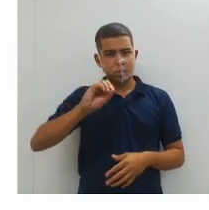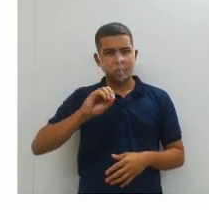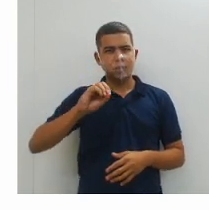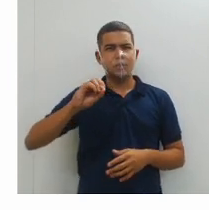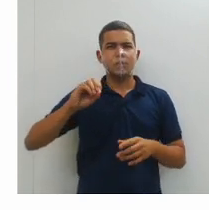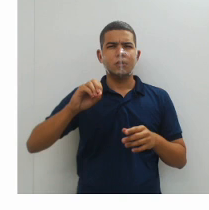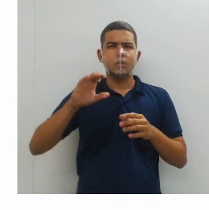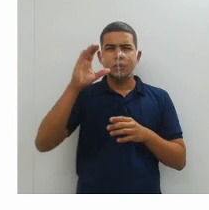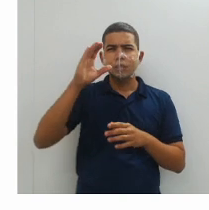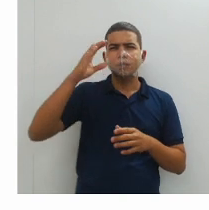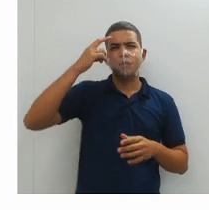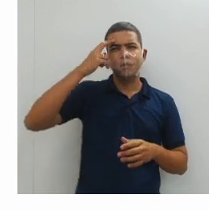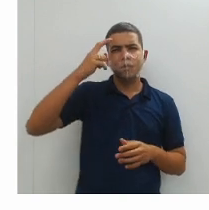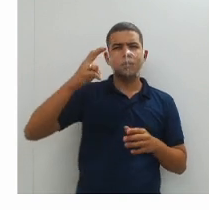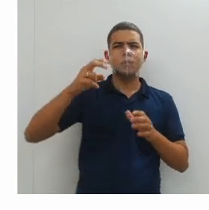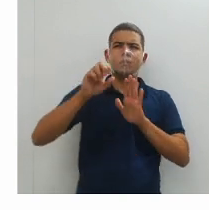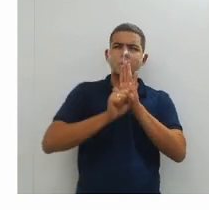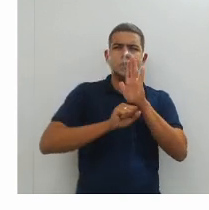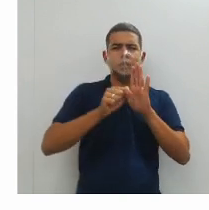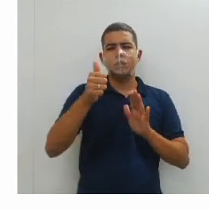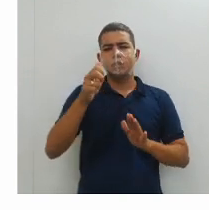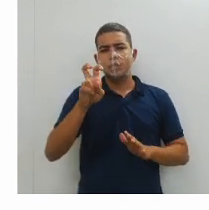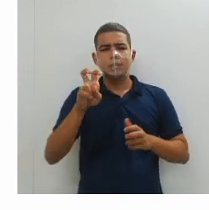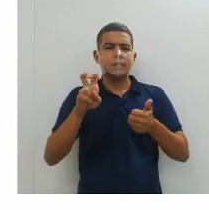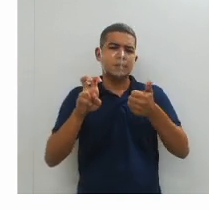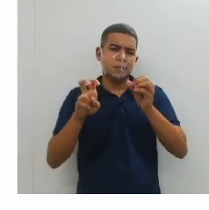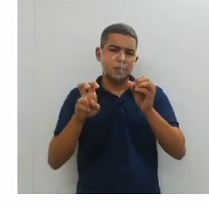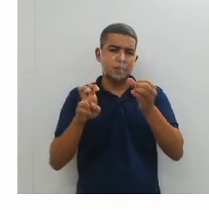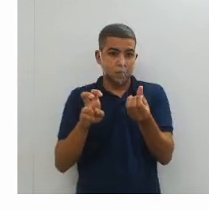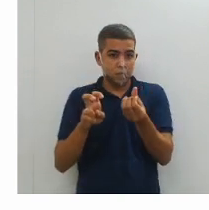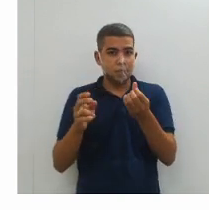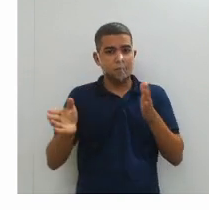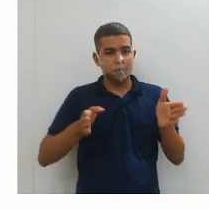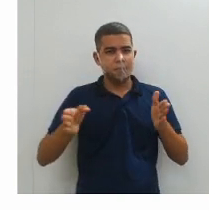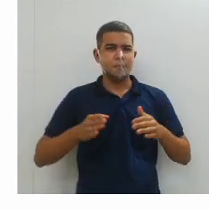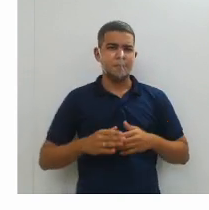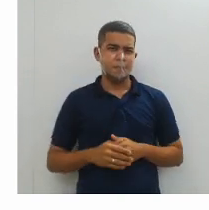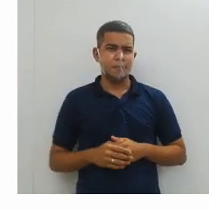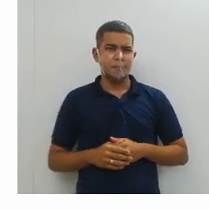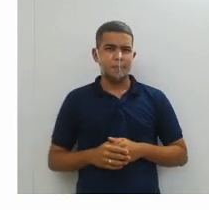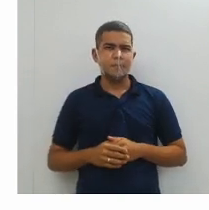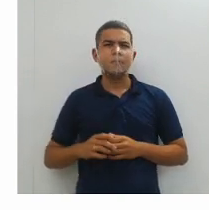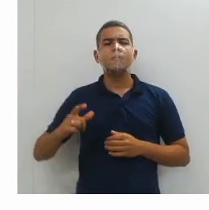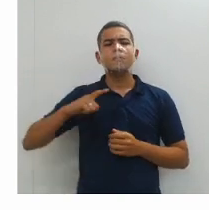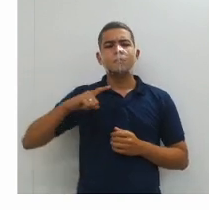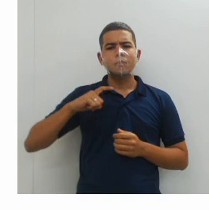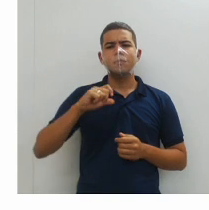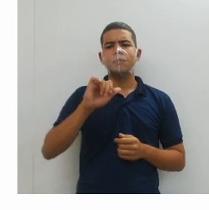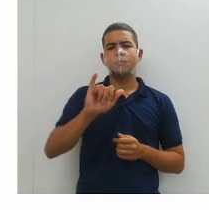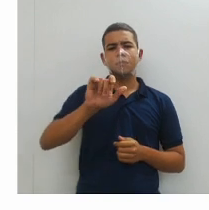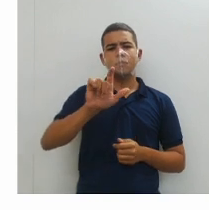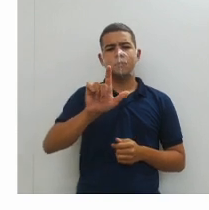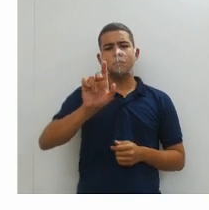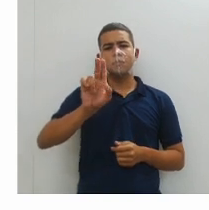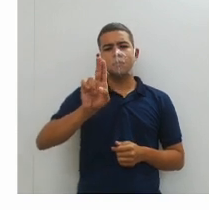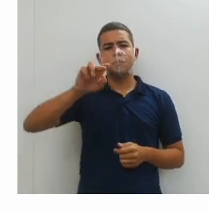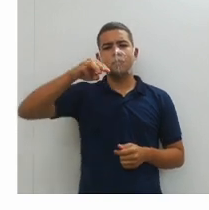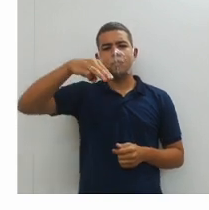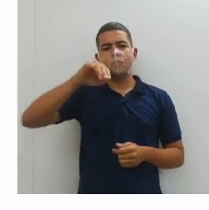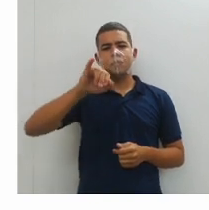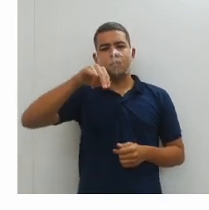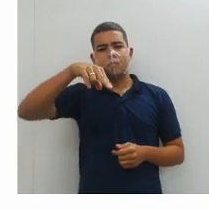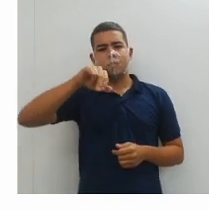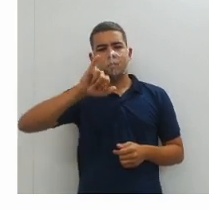e XVI. Então, o iluminismo é o ápice, e esse ápice teria,